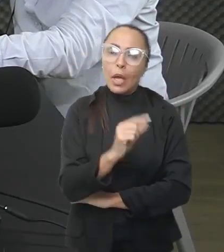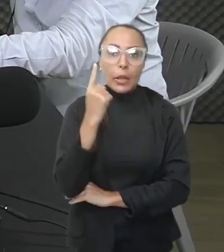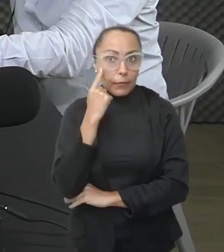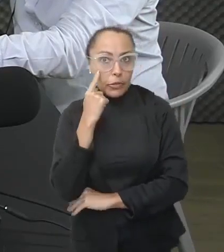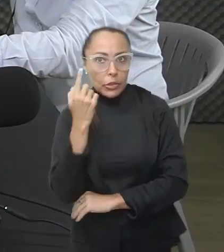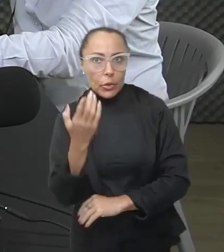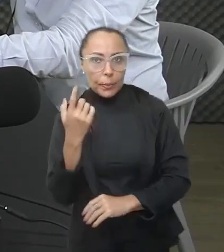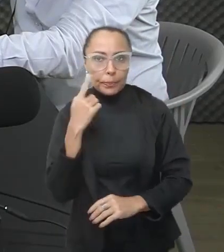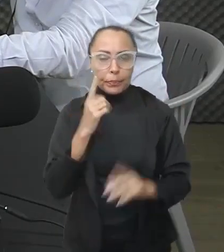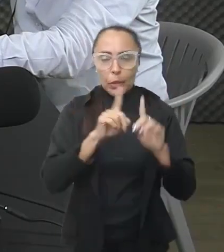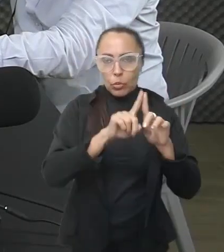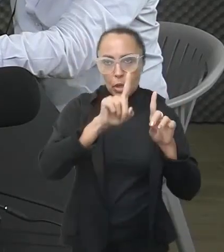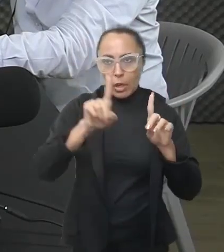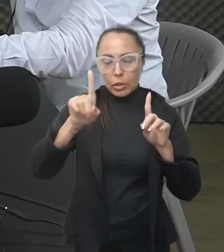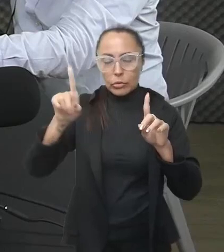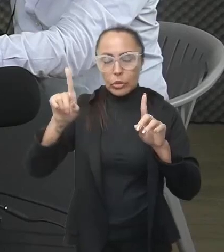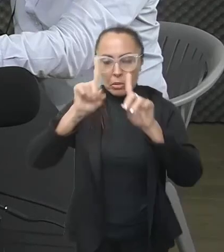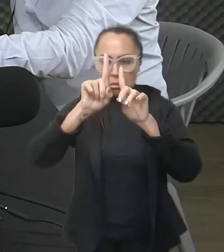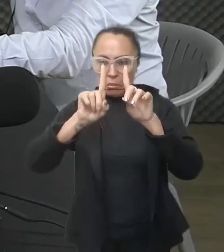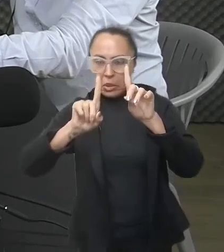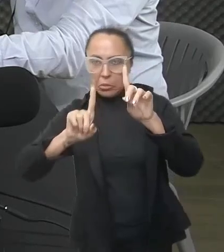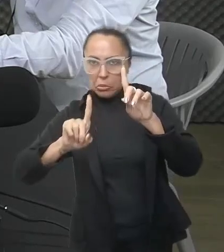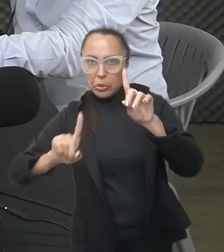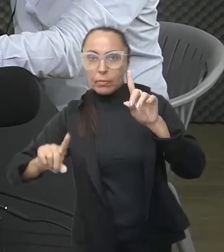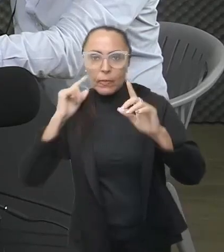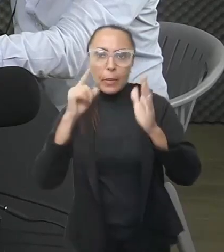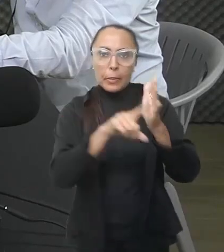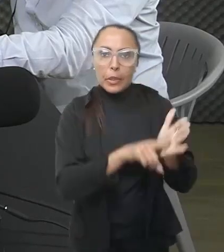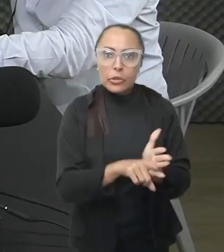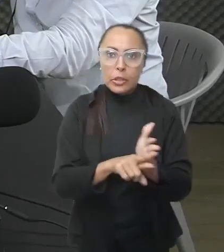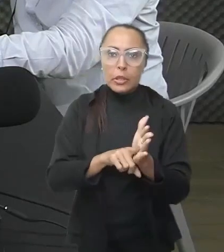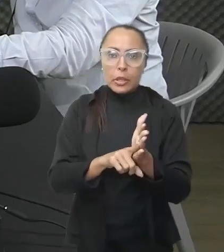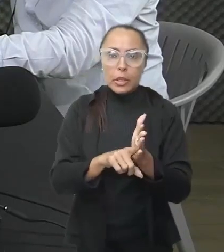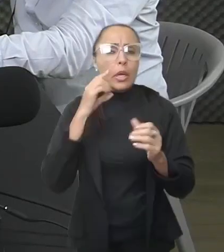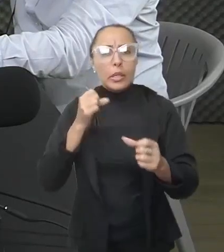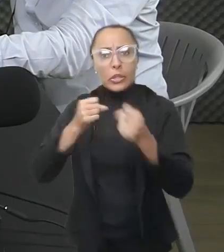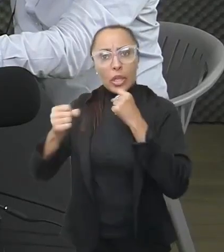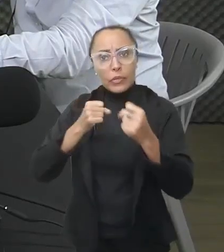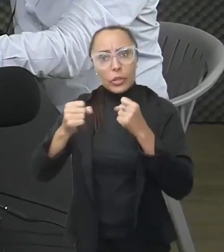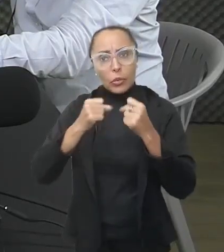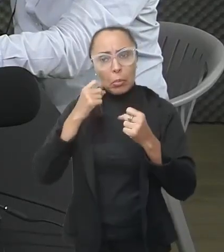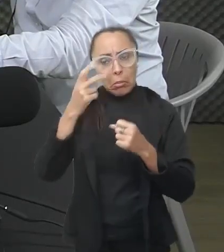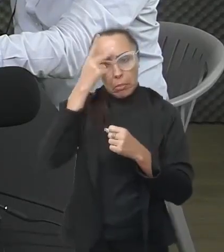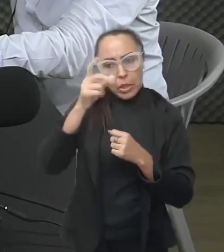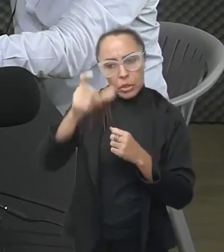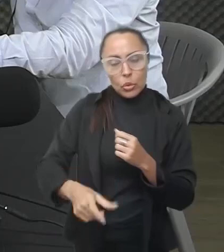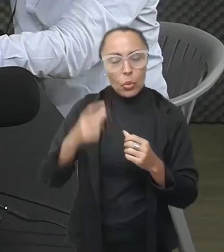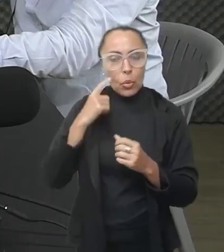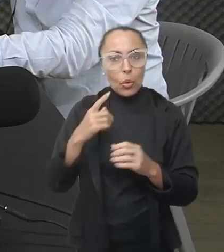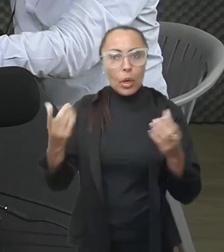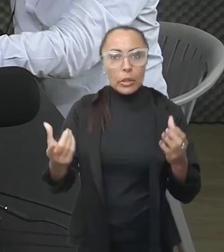dado, acho que foi um dos grandes achados dessa pesquisa, que entrevistou conselheiros de